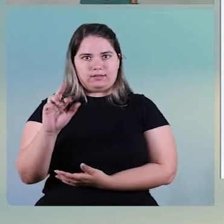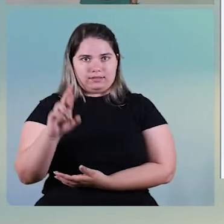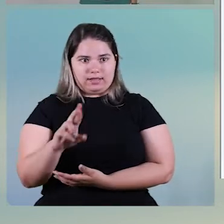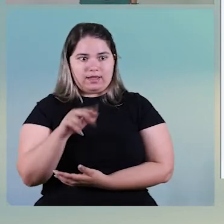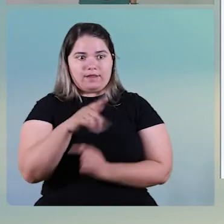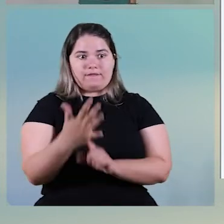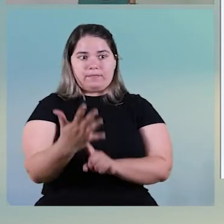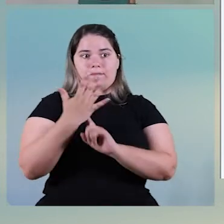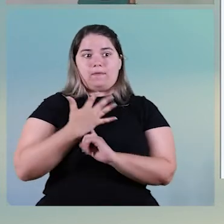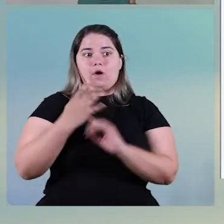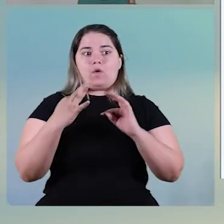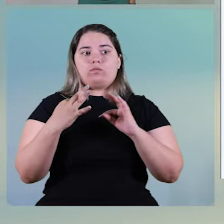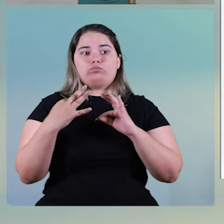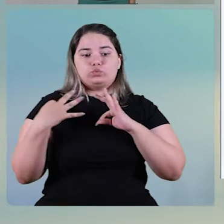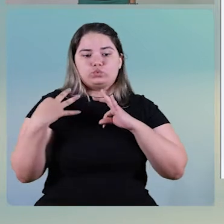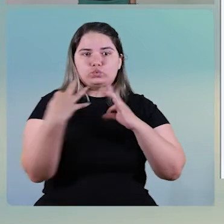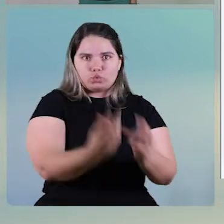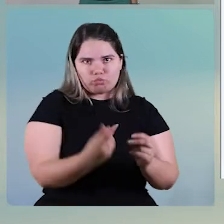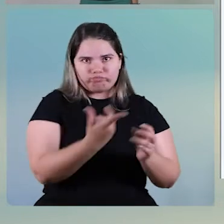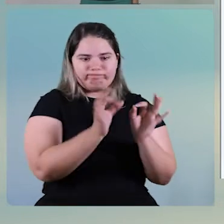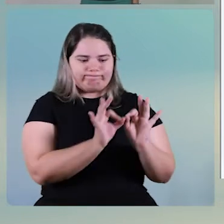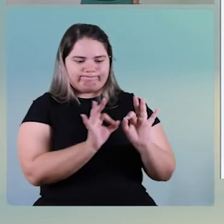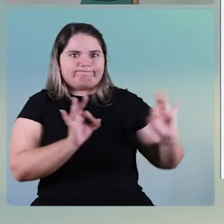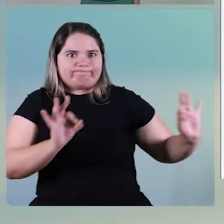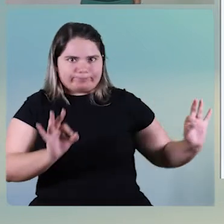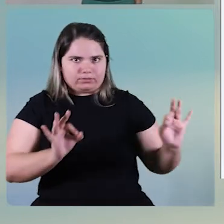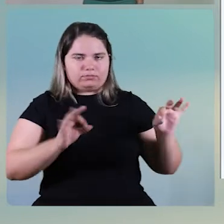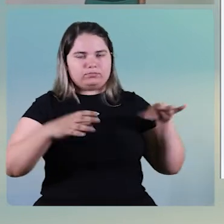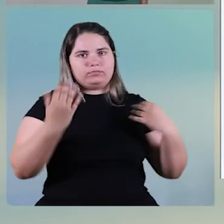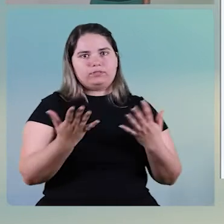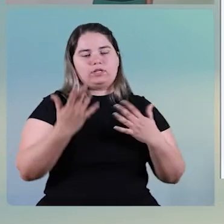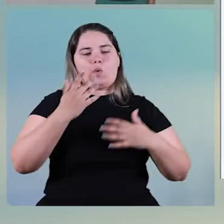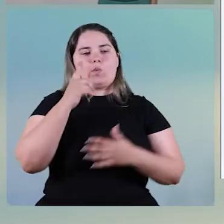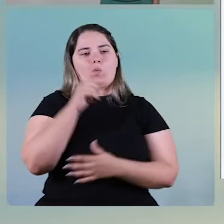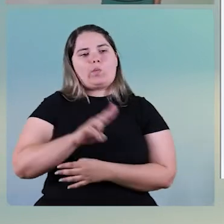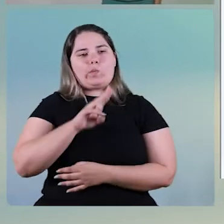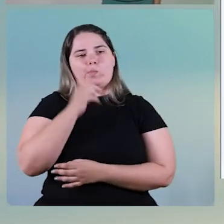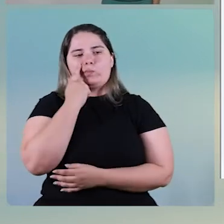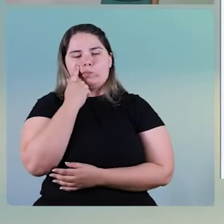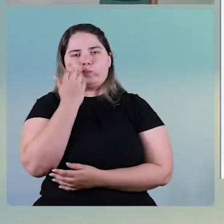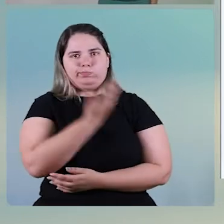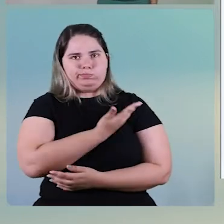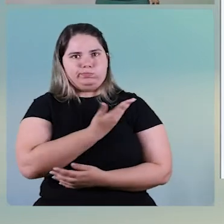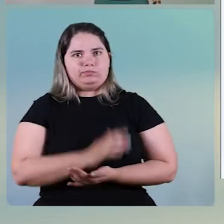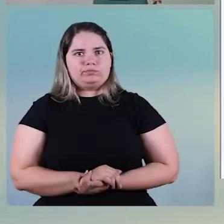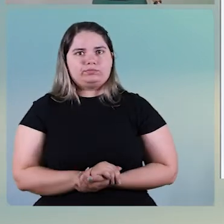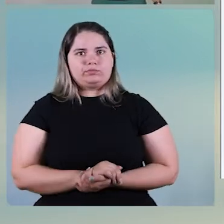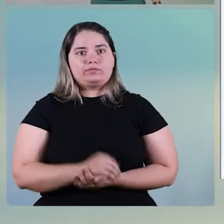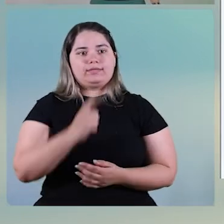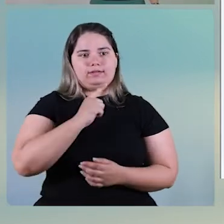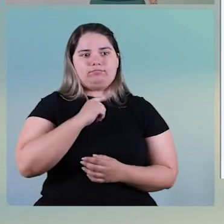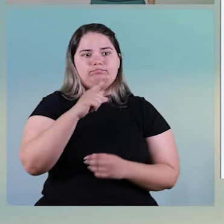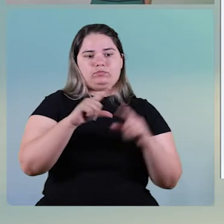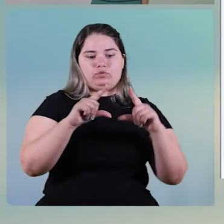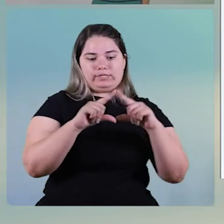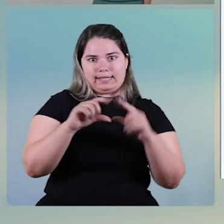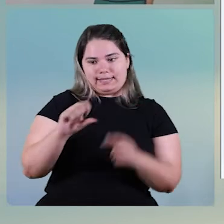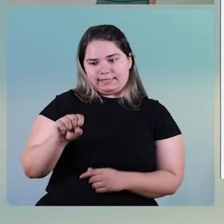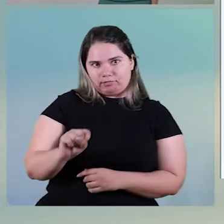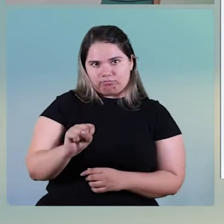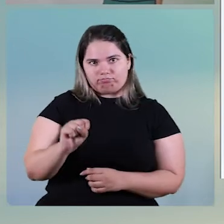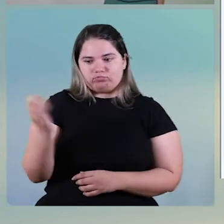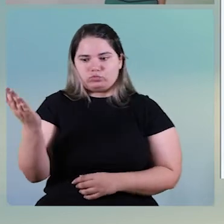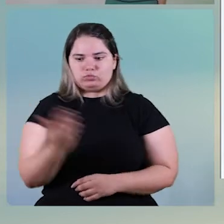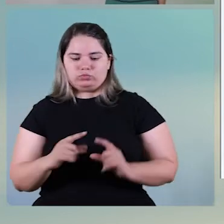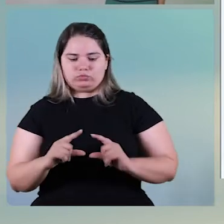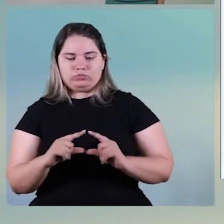foi 140, né? Que é 40 para a direita mais 100 para a esquerda, e dividir pelo tempo total, que foram 40